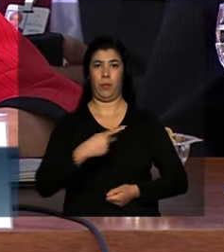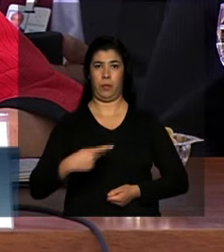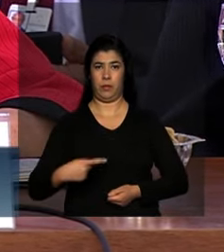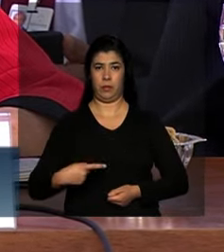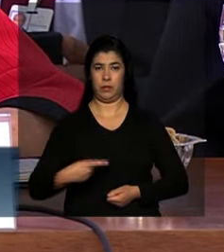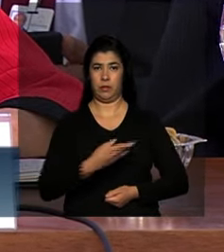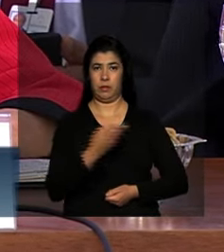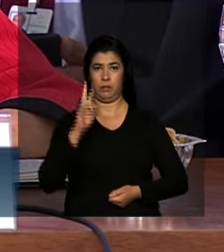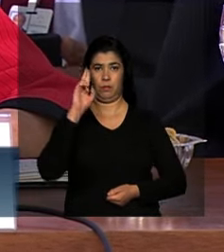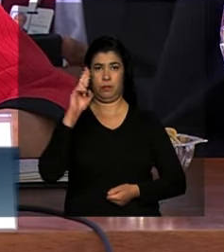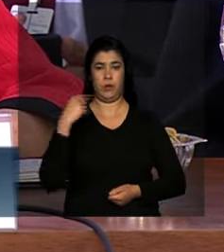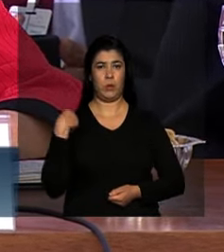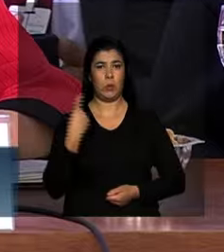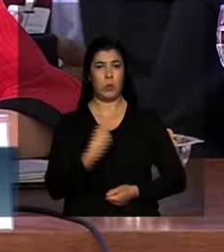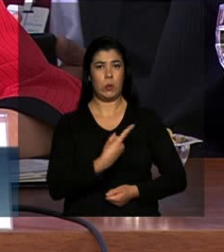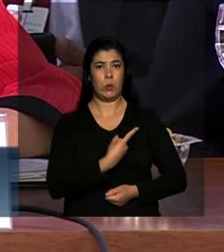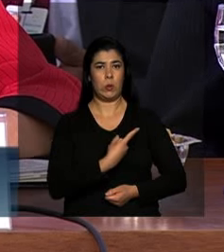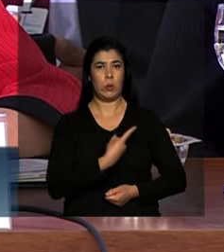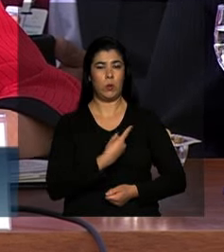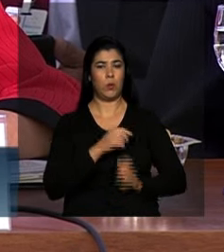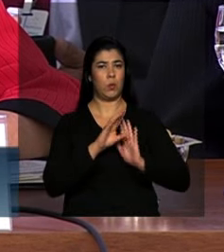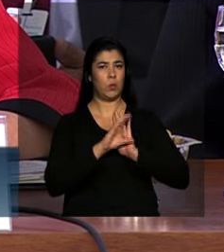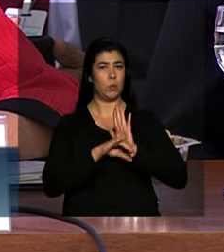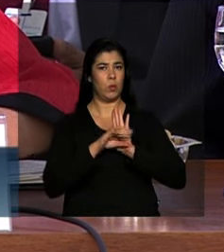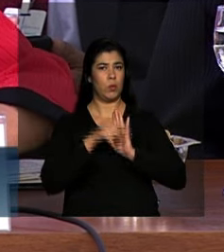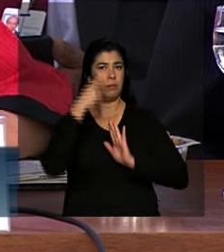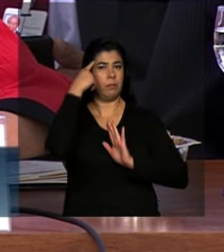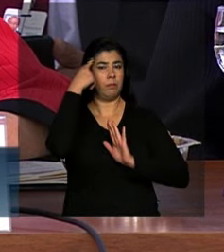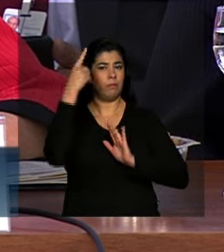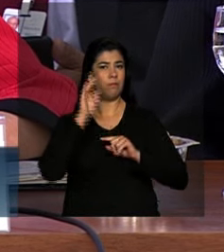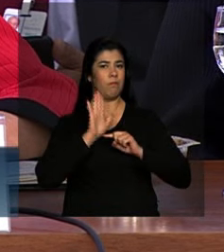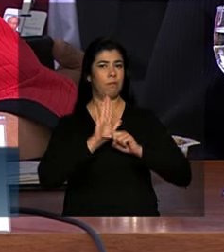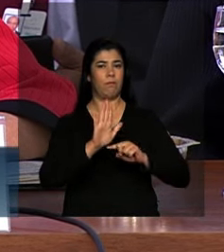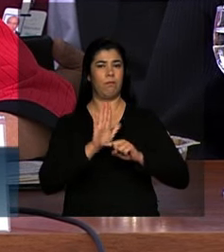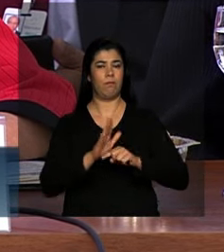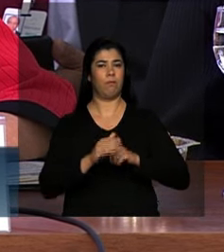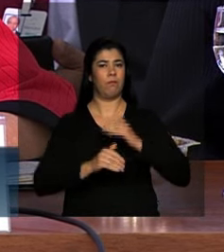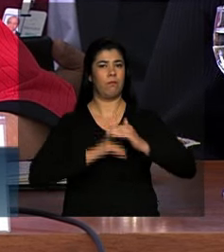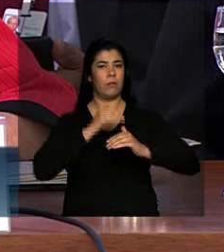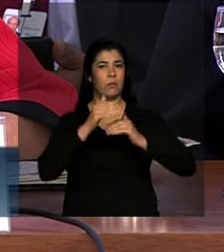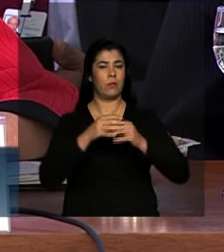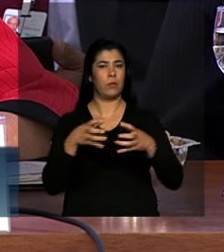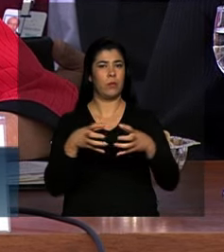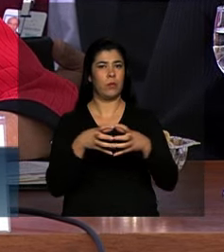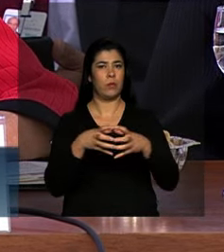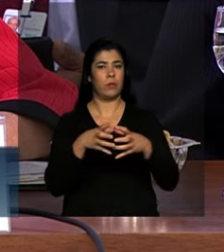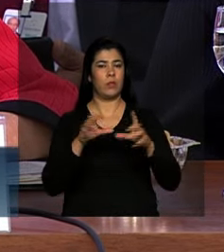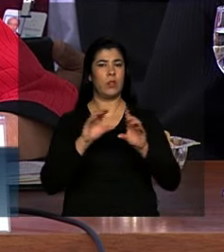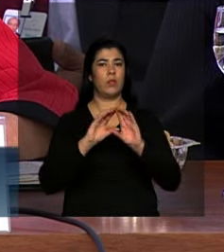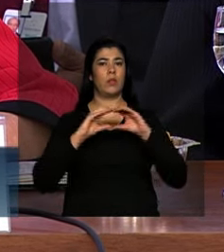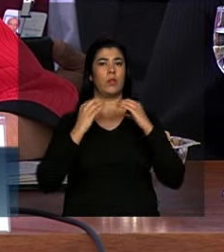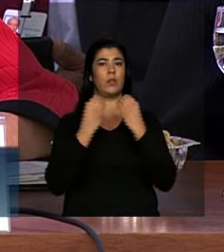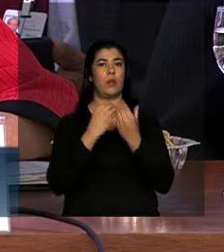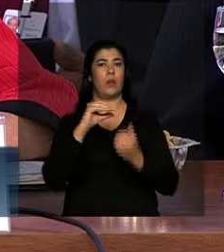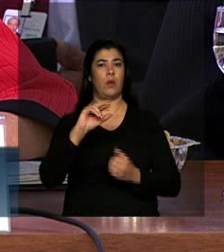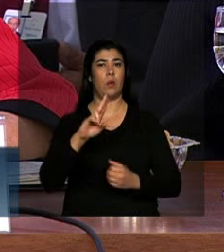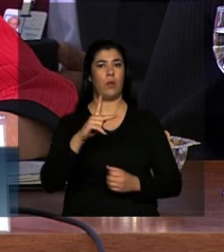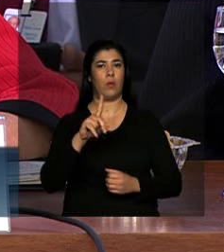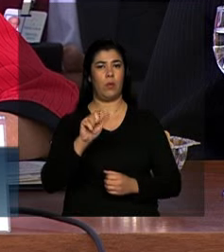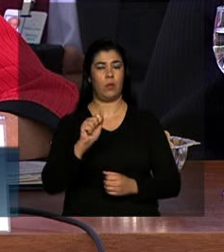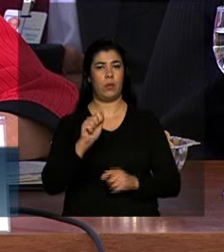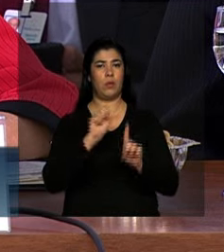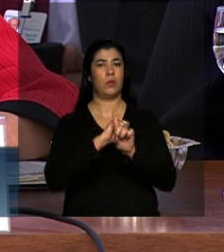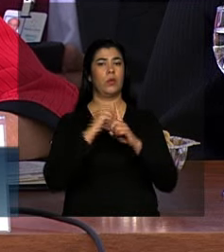concepções valorizam muito as contribuições que emanam das cúpulas sociais. E nós vamos